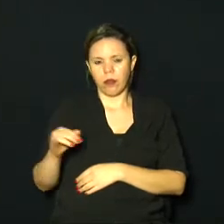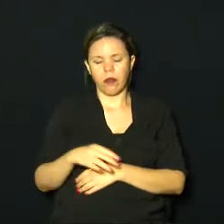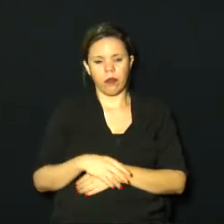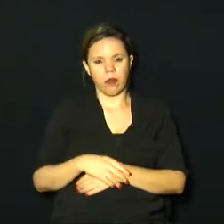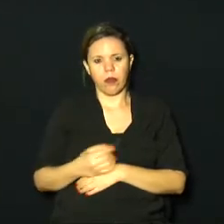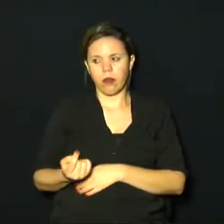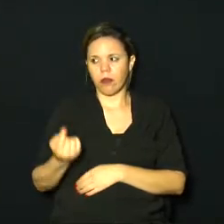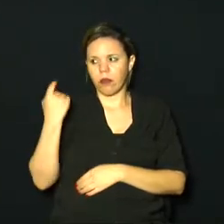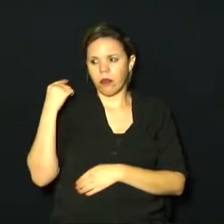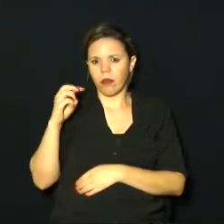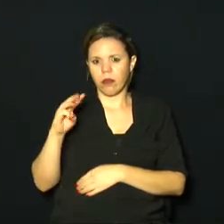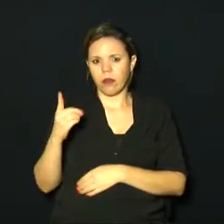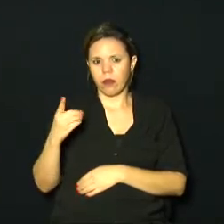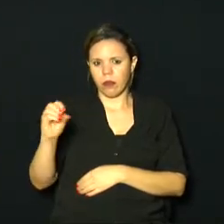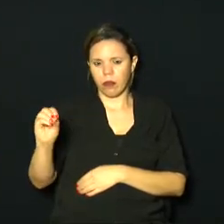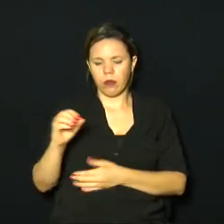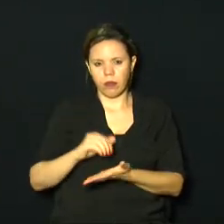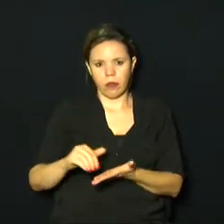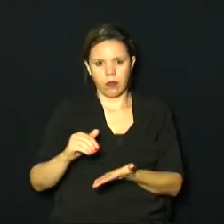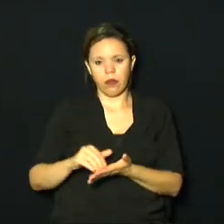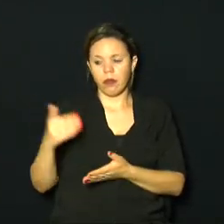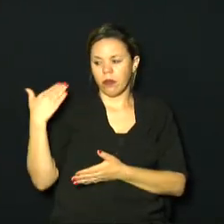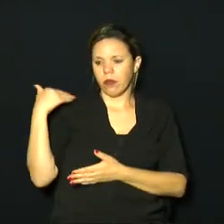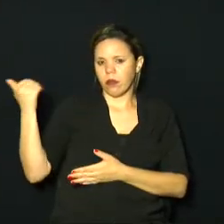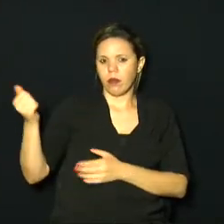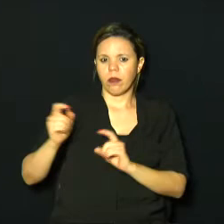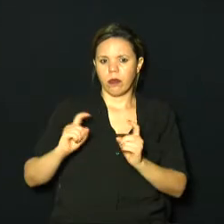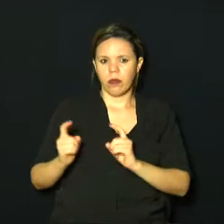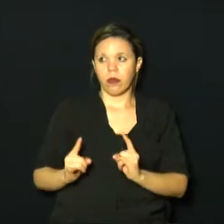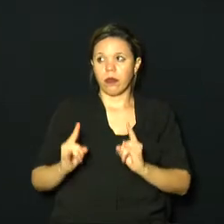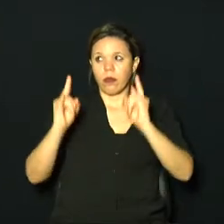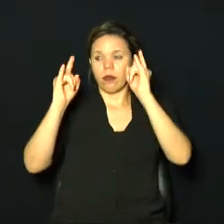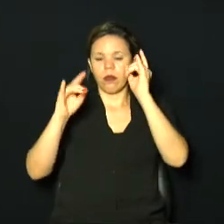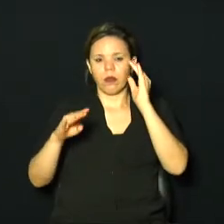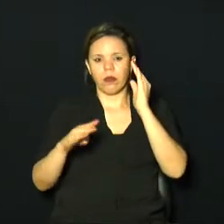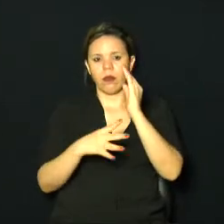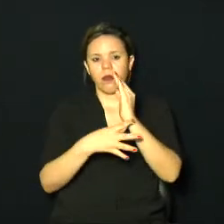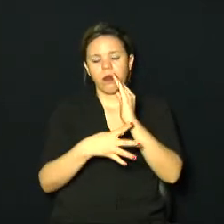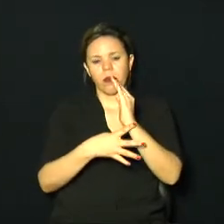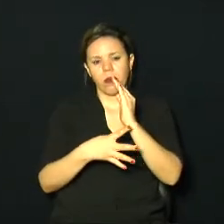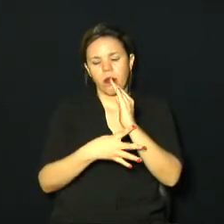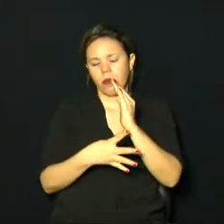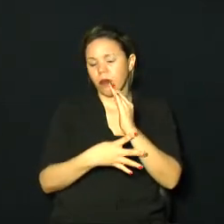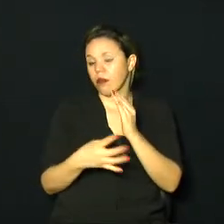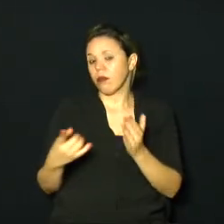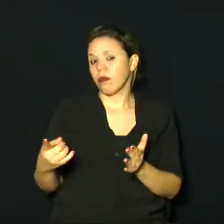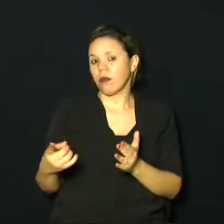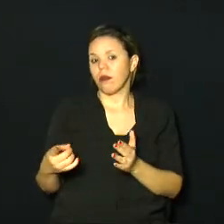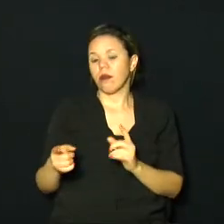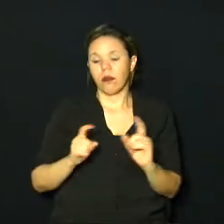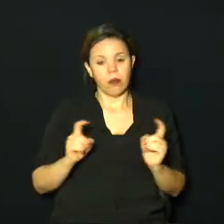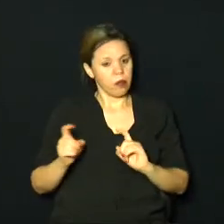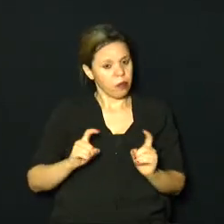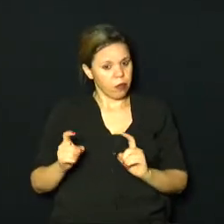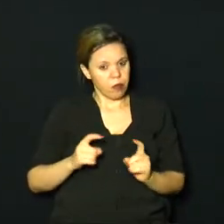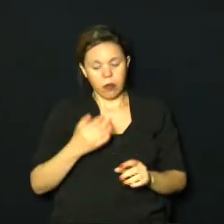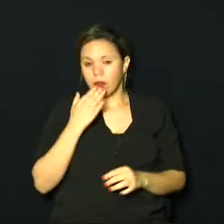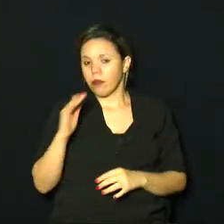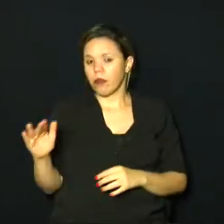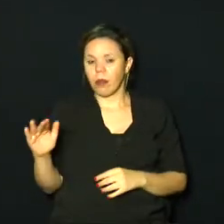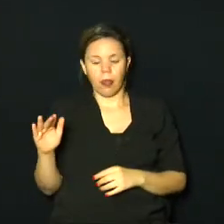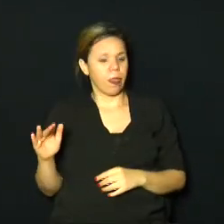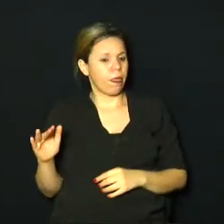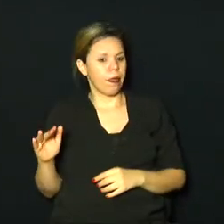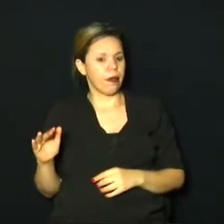época, nos chamou para uma reunião no 4º andar. E nessa reunião foi prometido